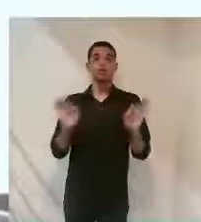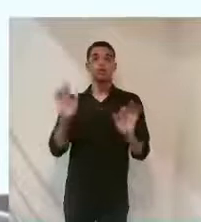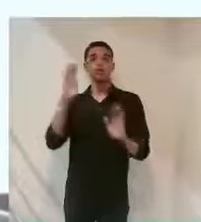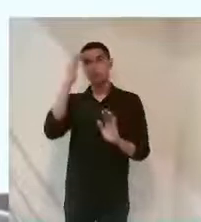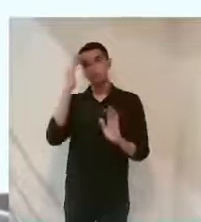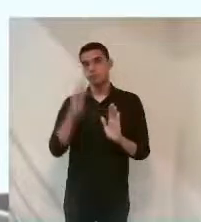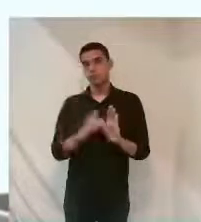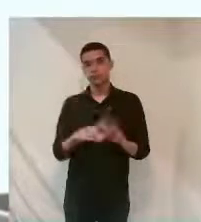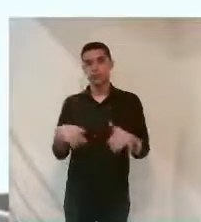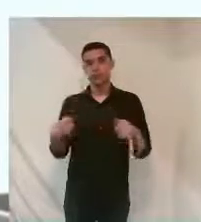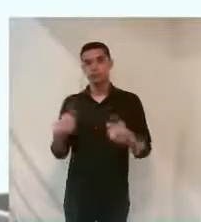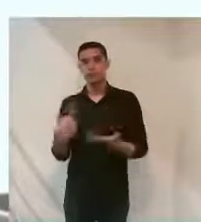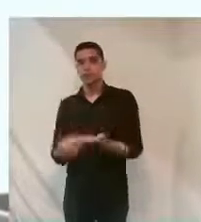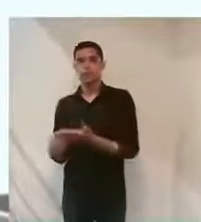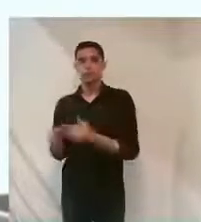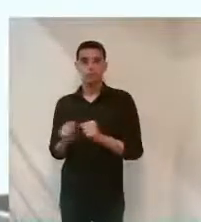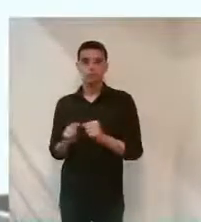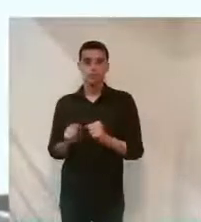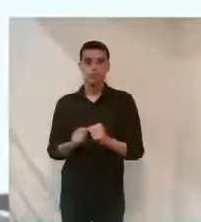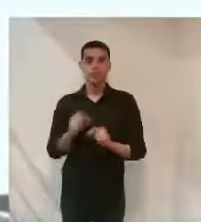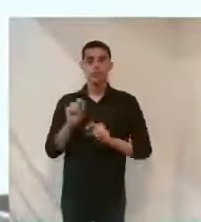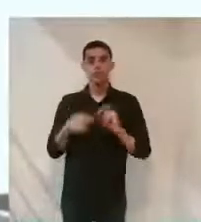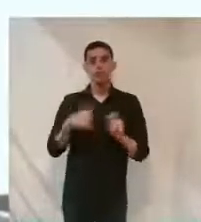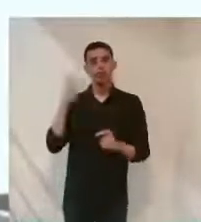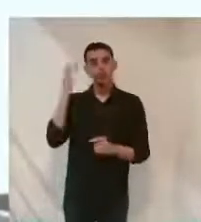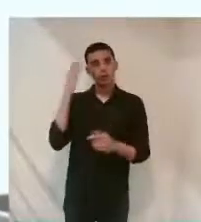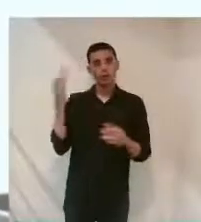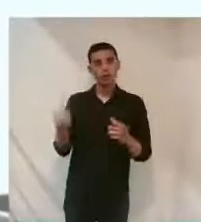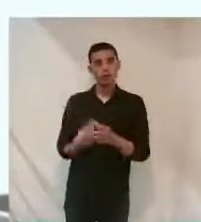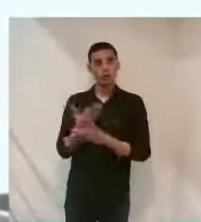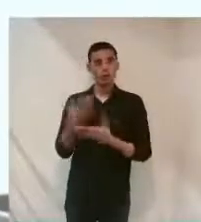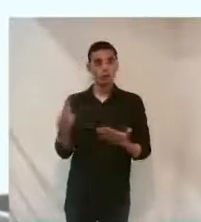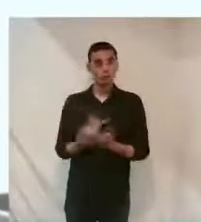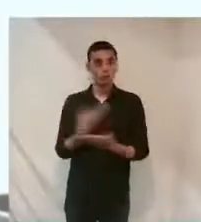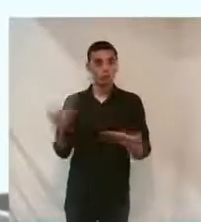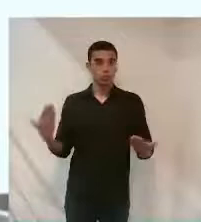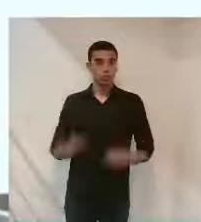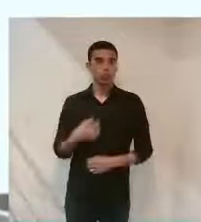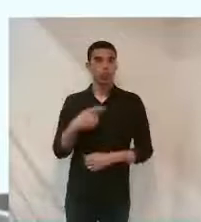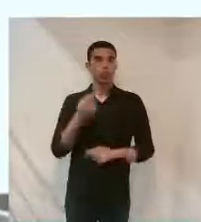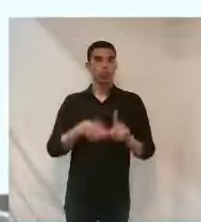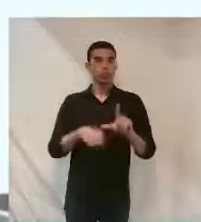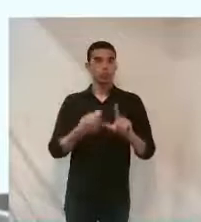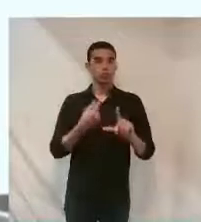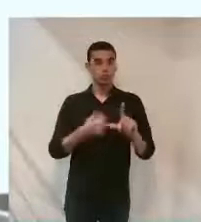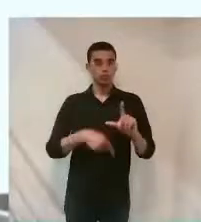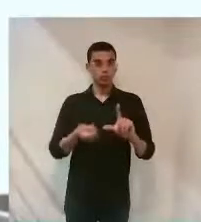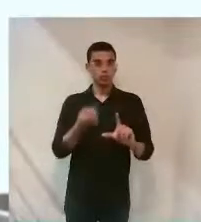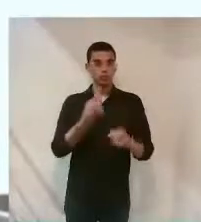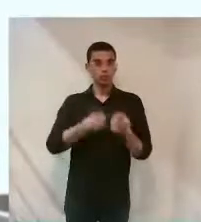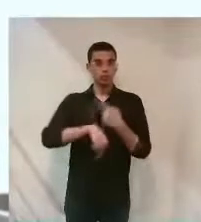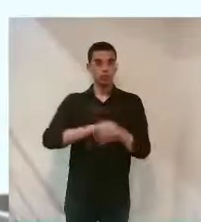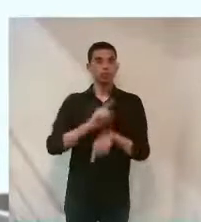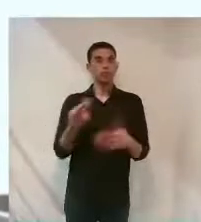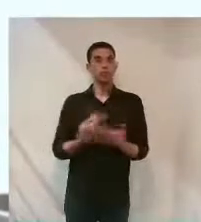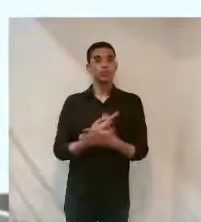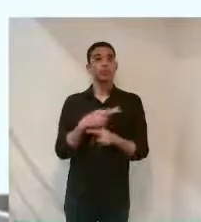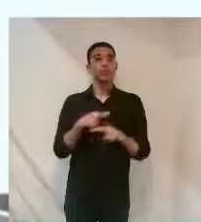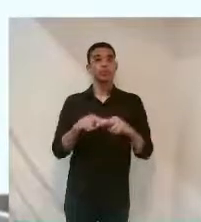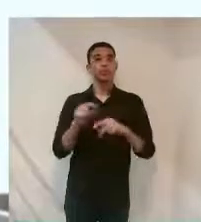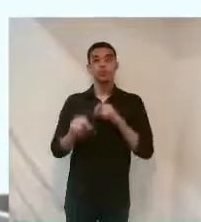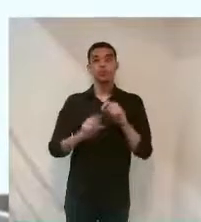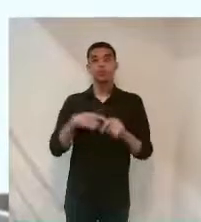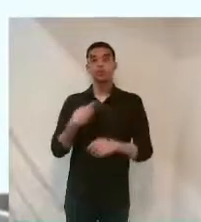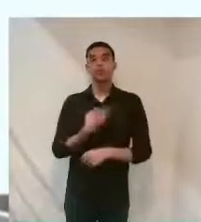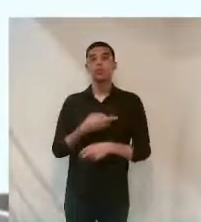ninguém cumpre a lei. O que eu acho que está acontecendo hoje na logística reversa tem a ver um pouco com isso. E a gente vê dois extremos